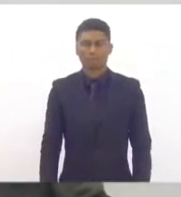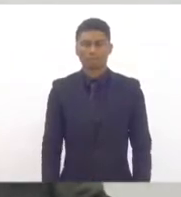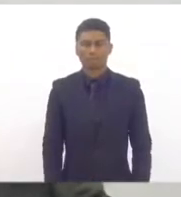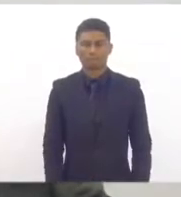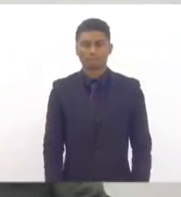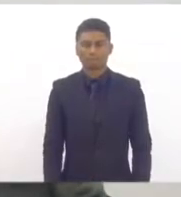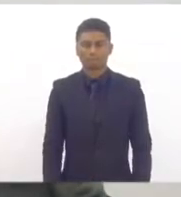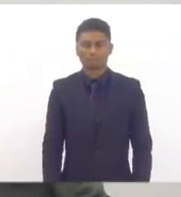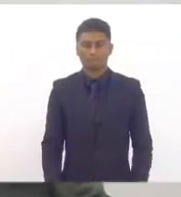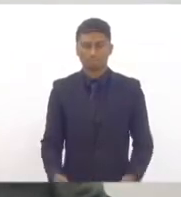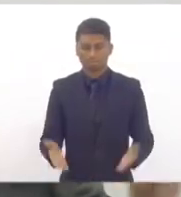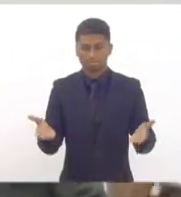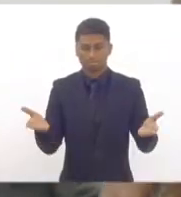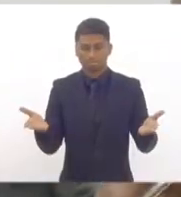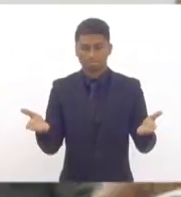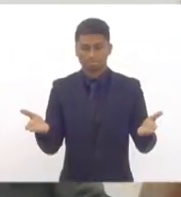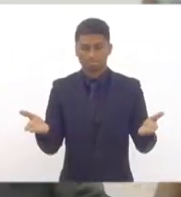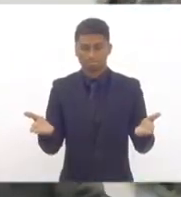Passando, então, para a próxima